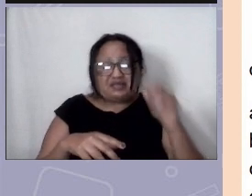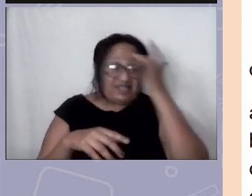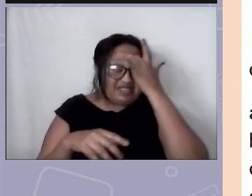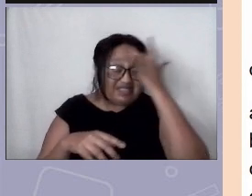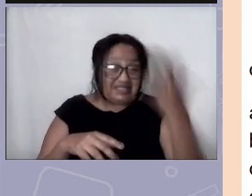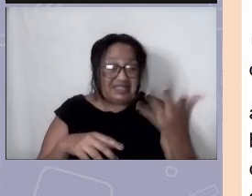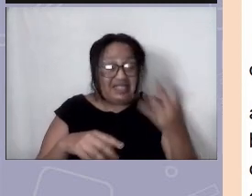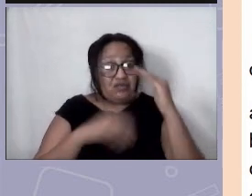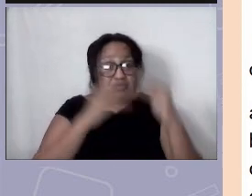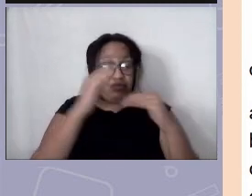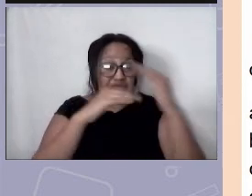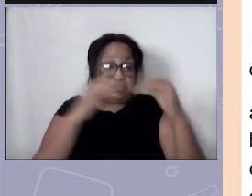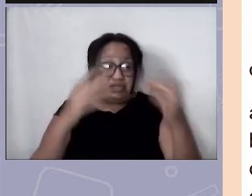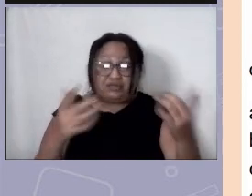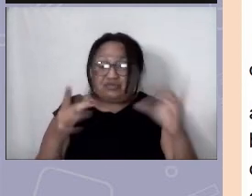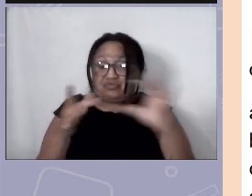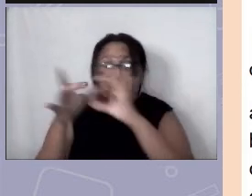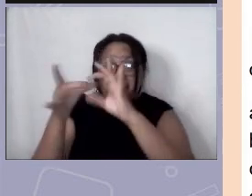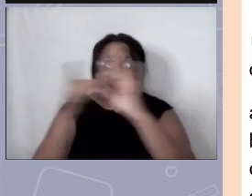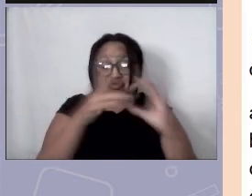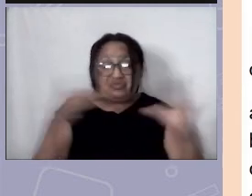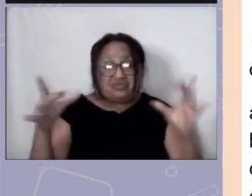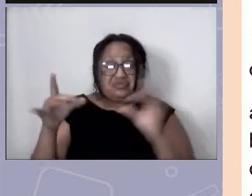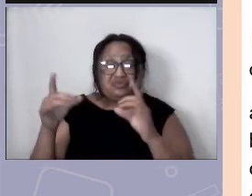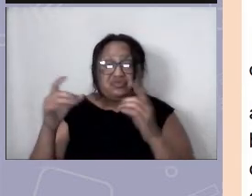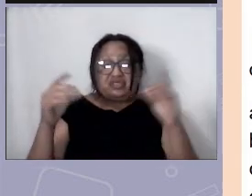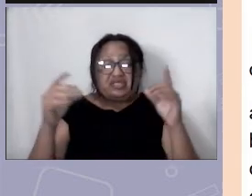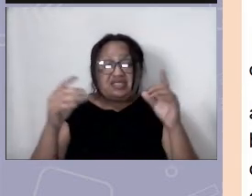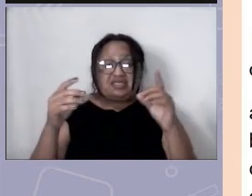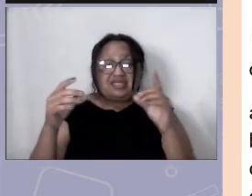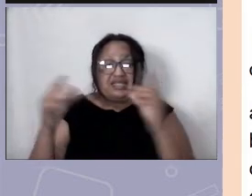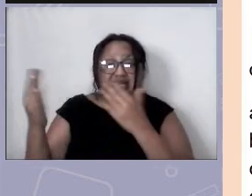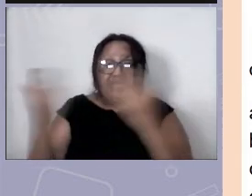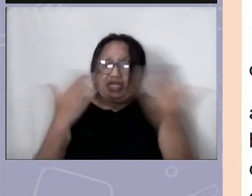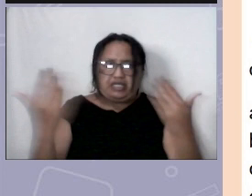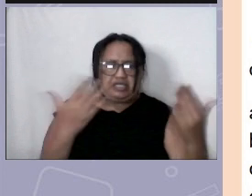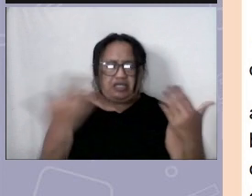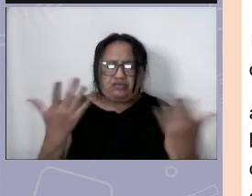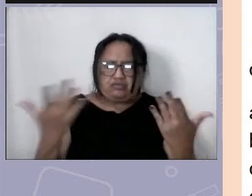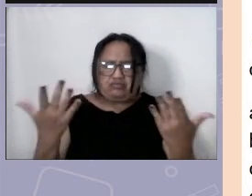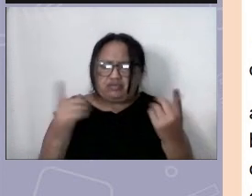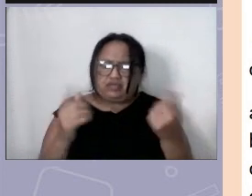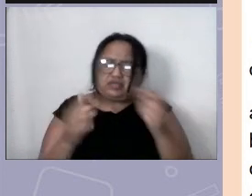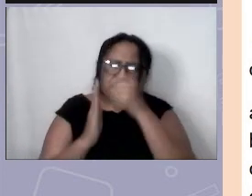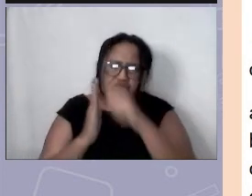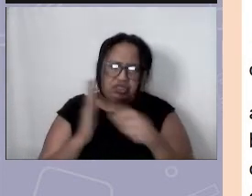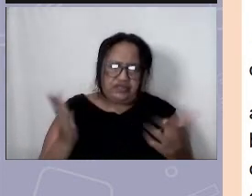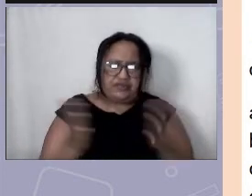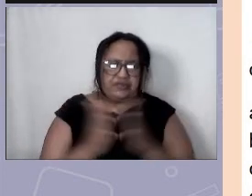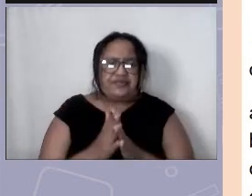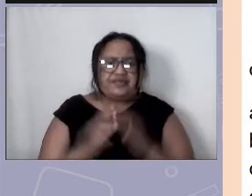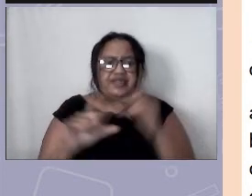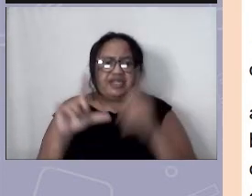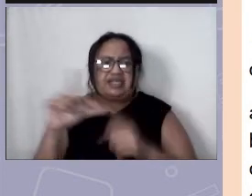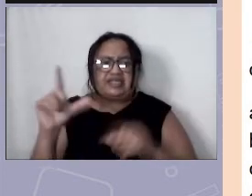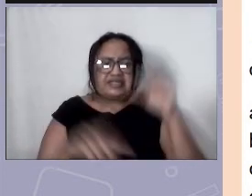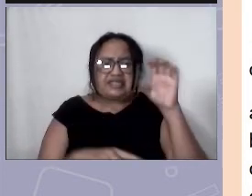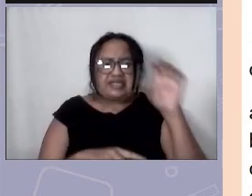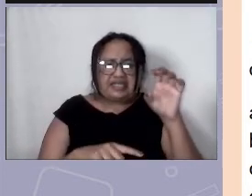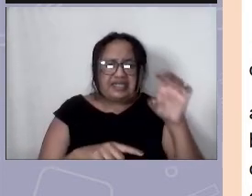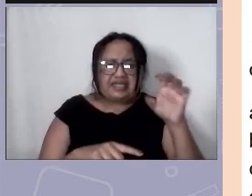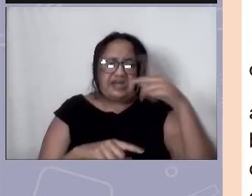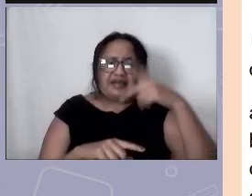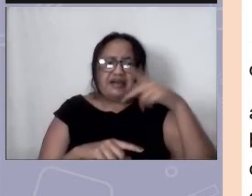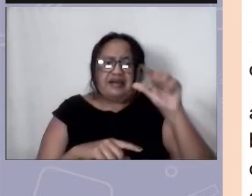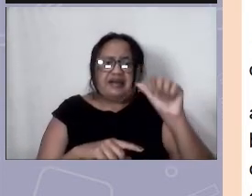com a osmose não tem relação com o processo que acontece aqui que a questão descreveu ok e a letra E plasmólise a